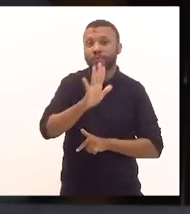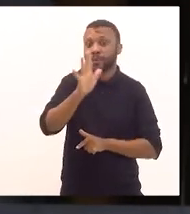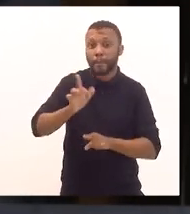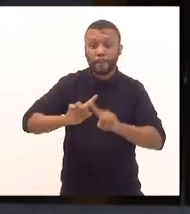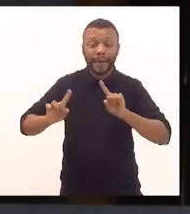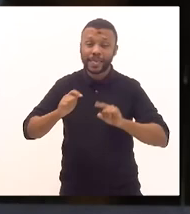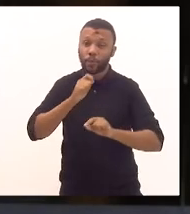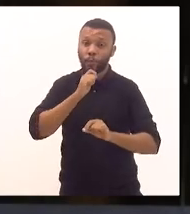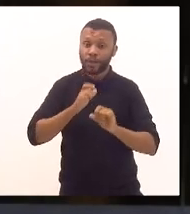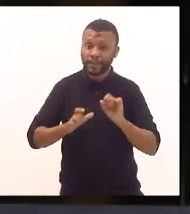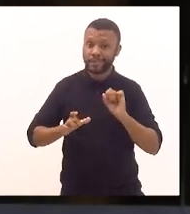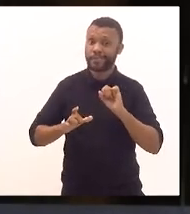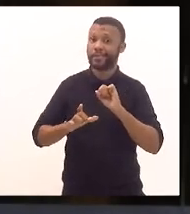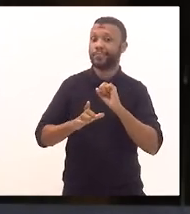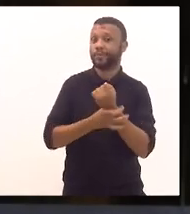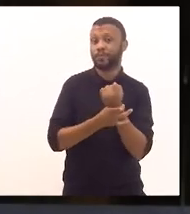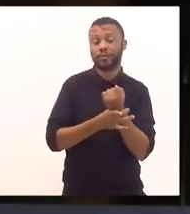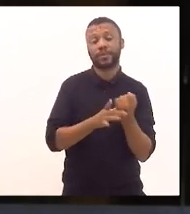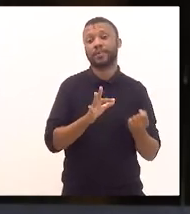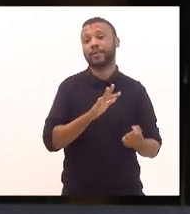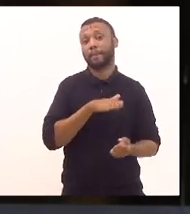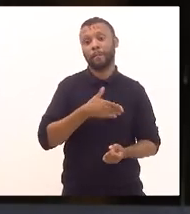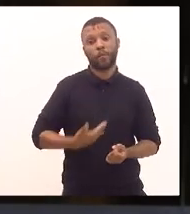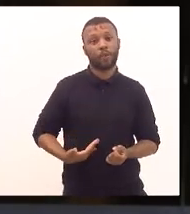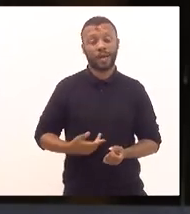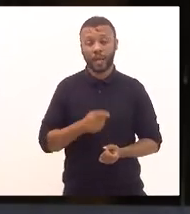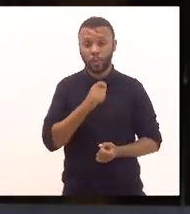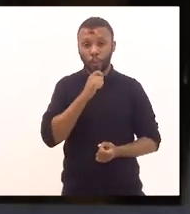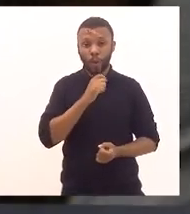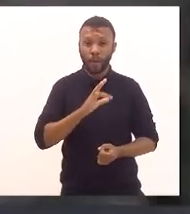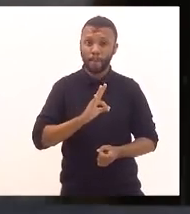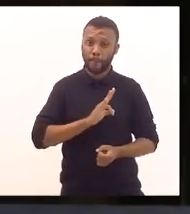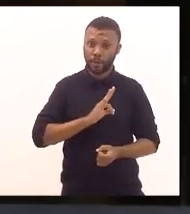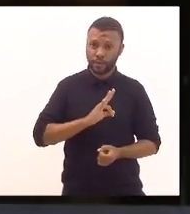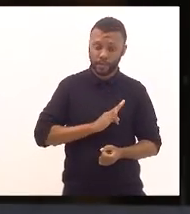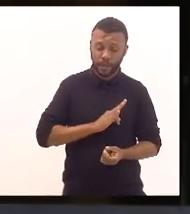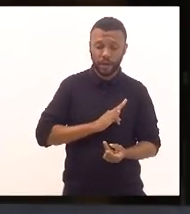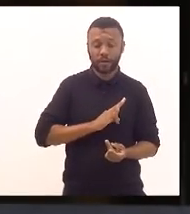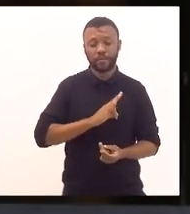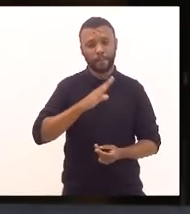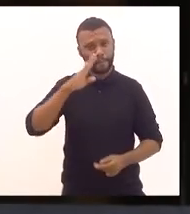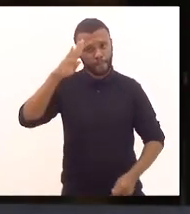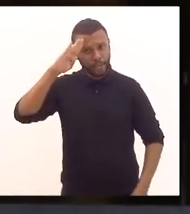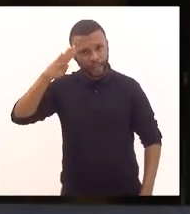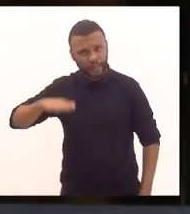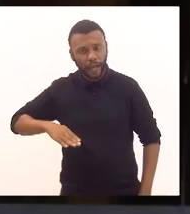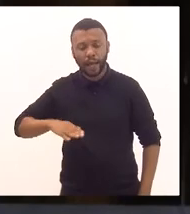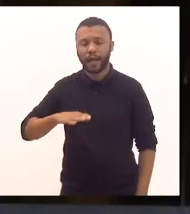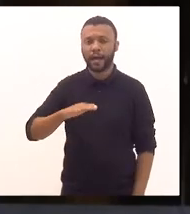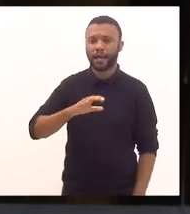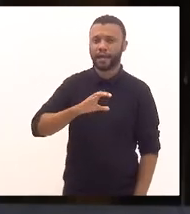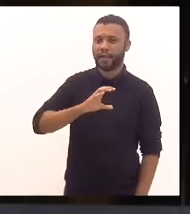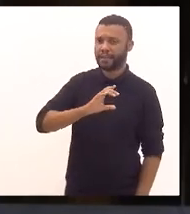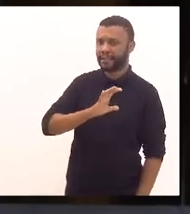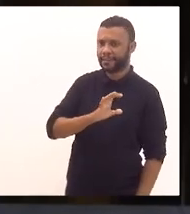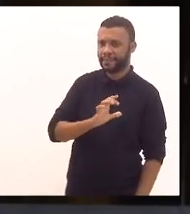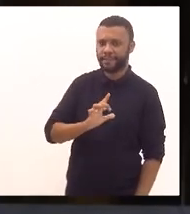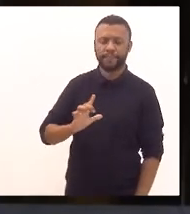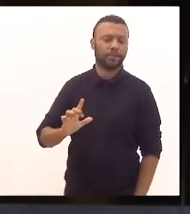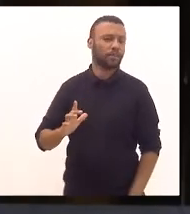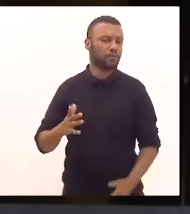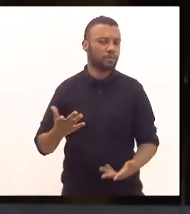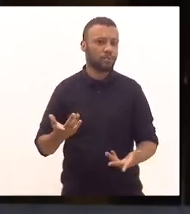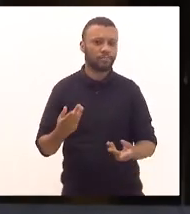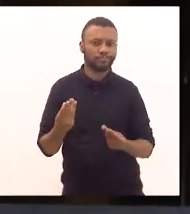pública né Tem um servidor tem um policial militar o policial civil sem quem é